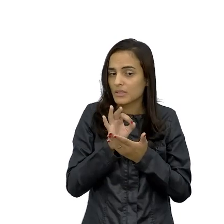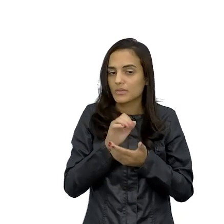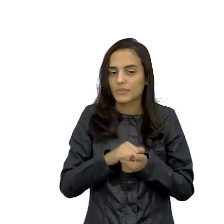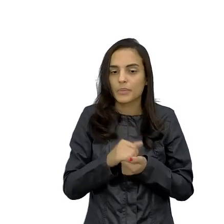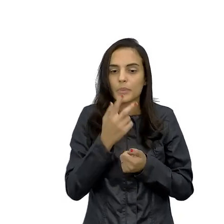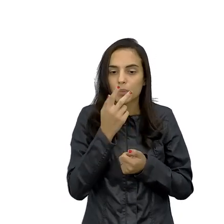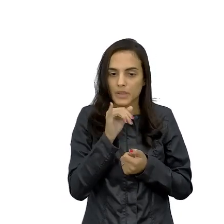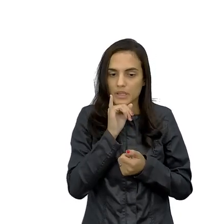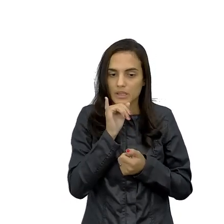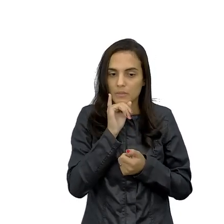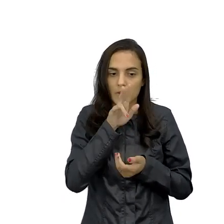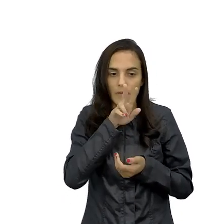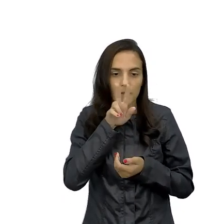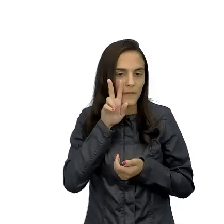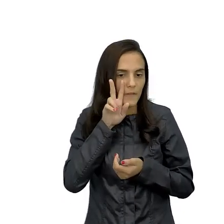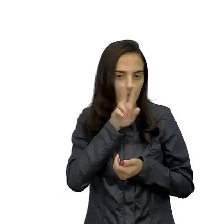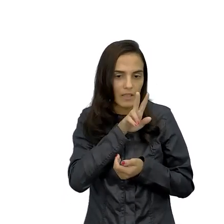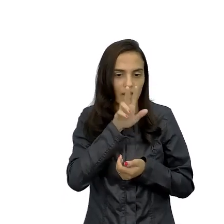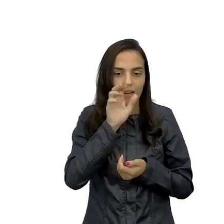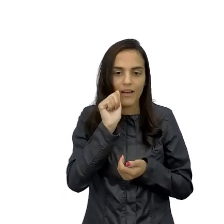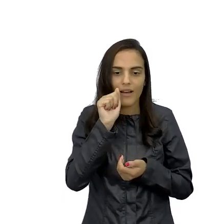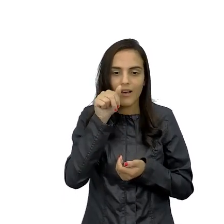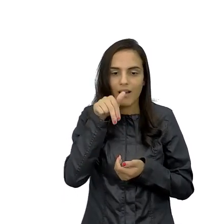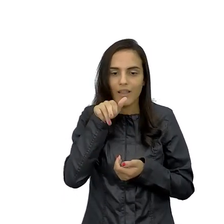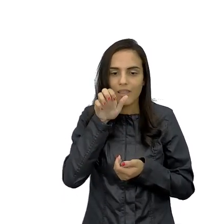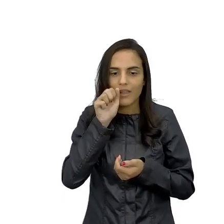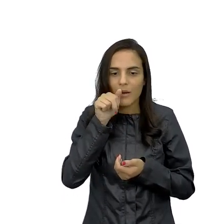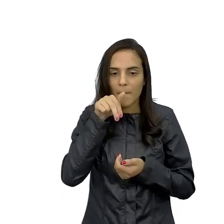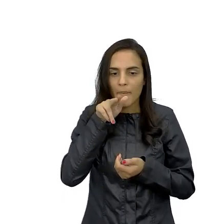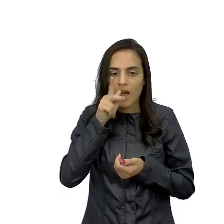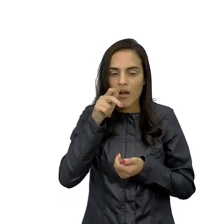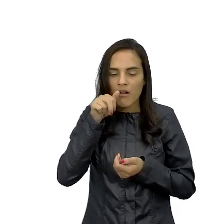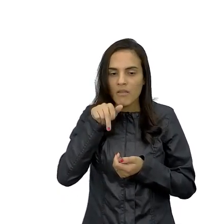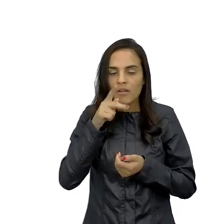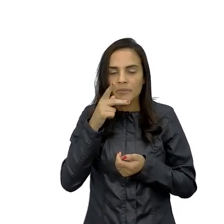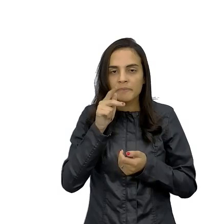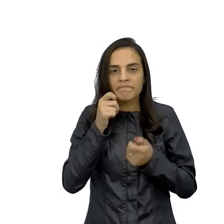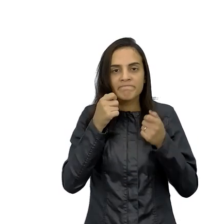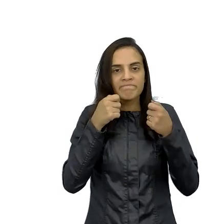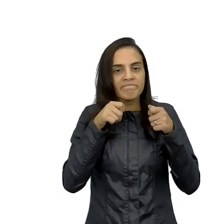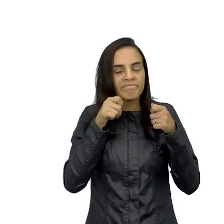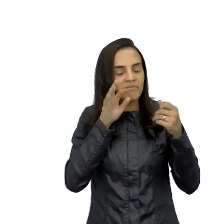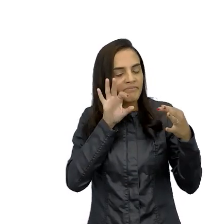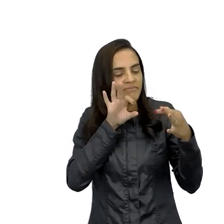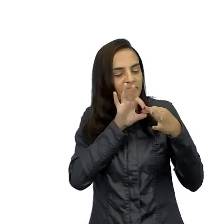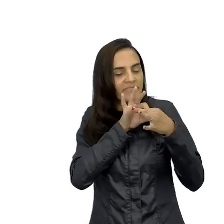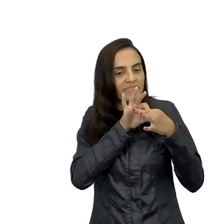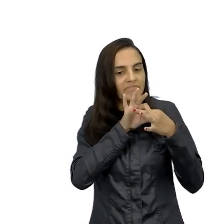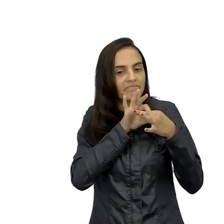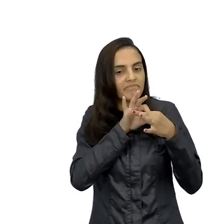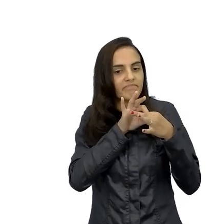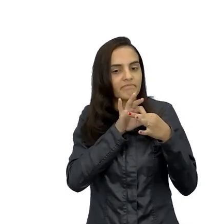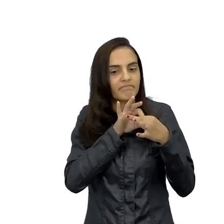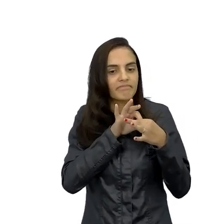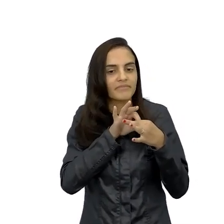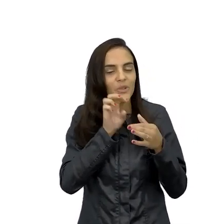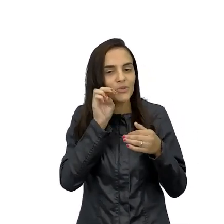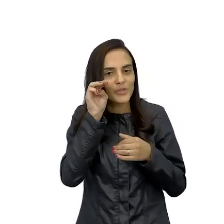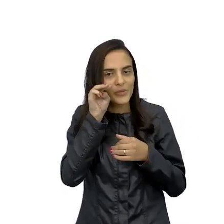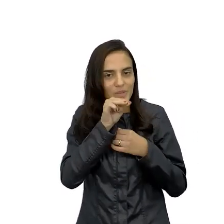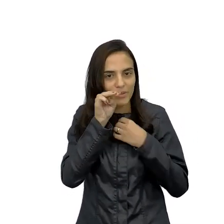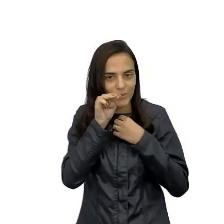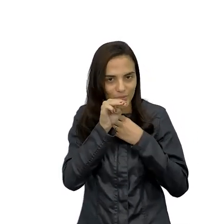da Paula, aí é mais complicado ainda, porque ele precisa estabelecer uma conexão entre os